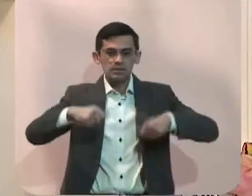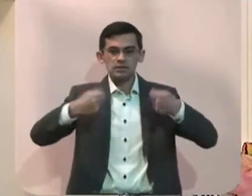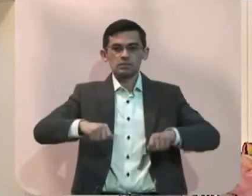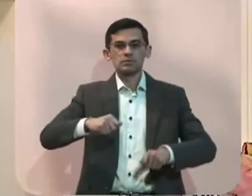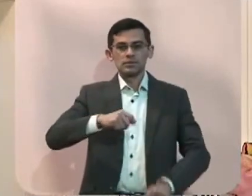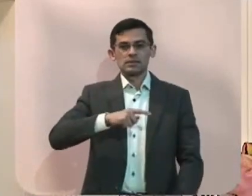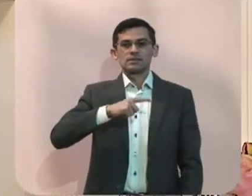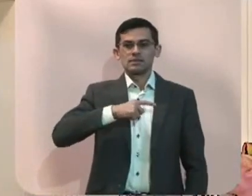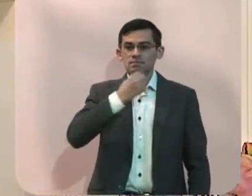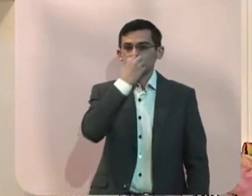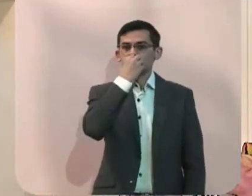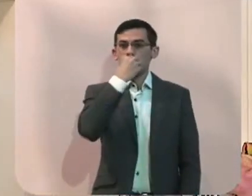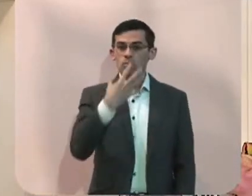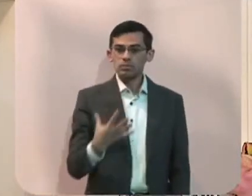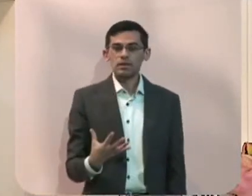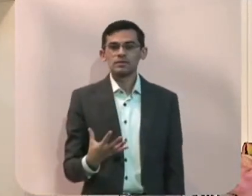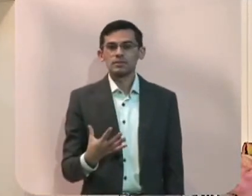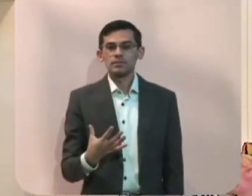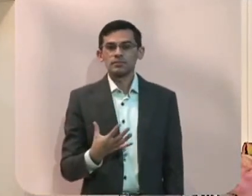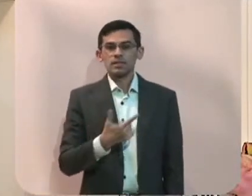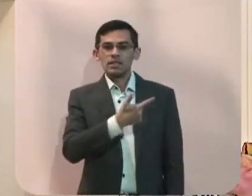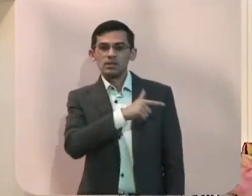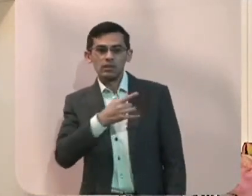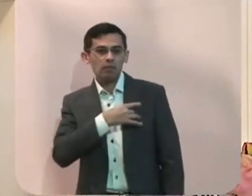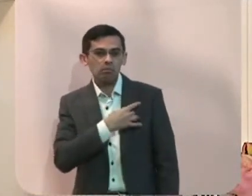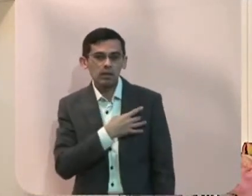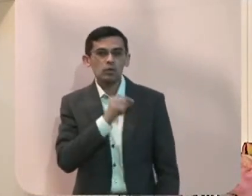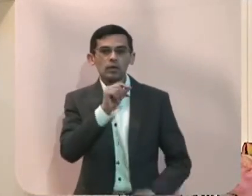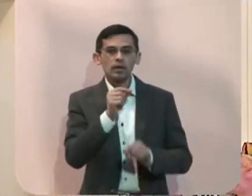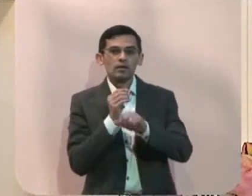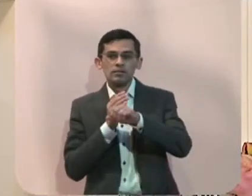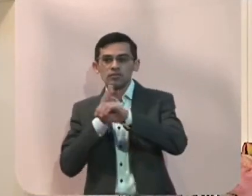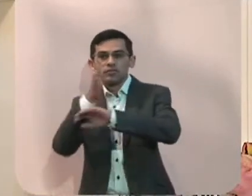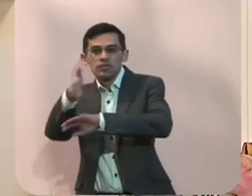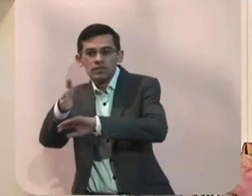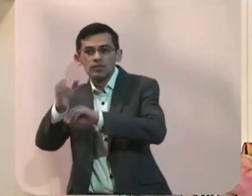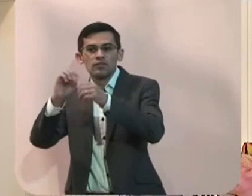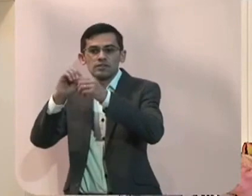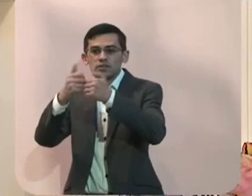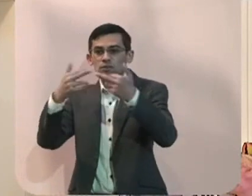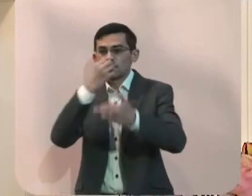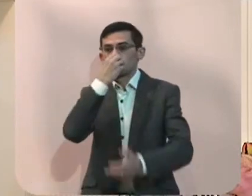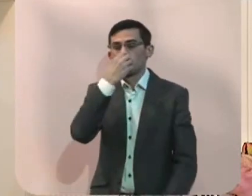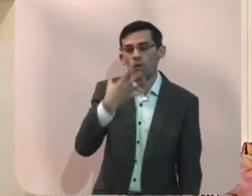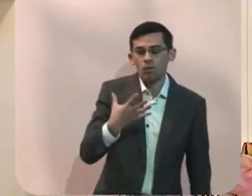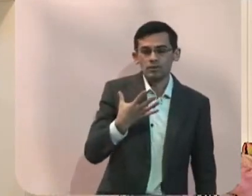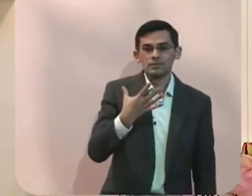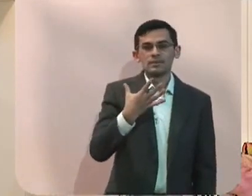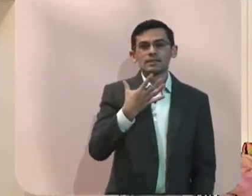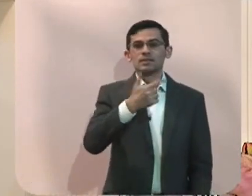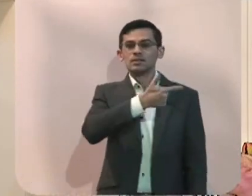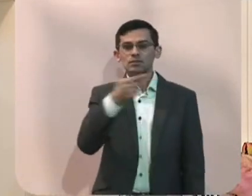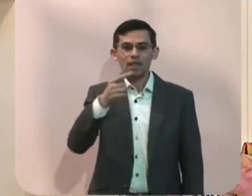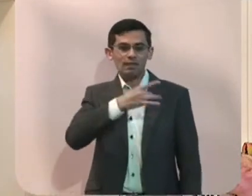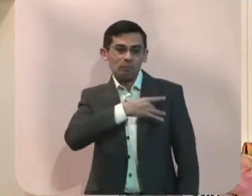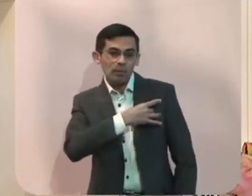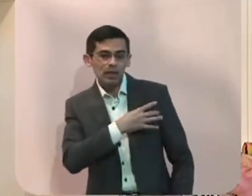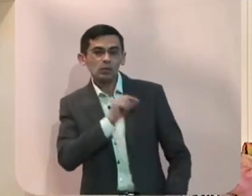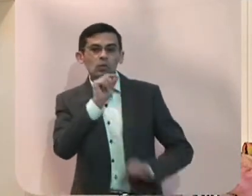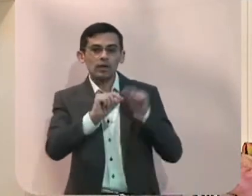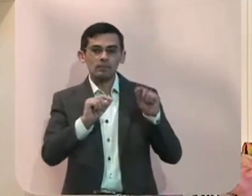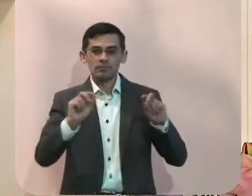gente boa, que não tema se arriscar para construir o bem, que não